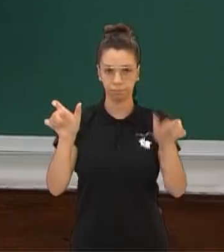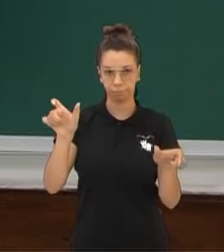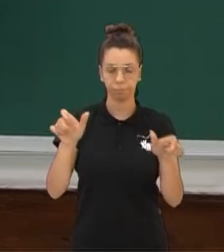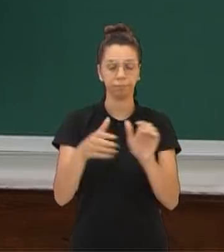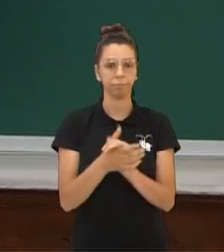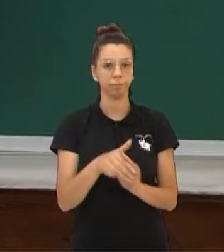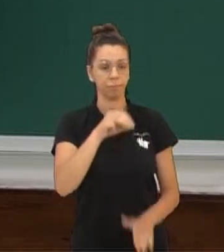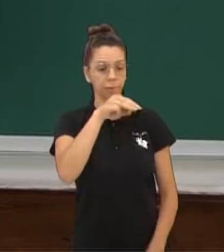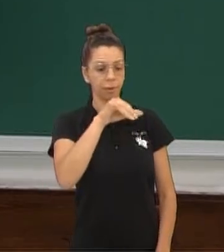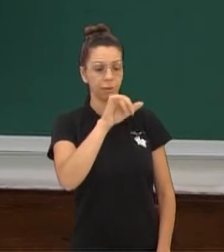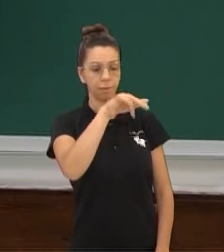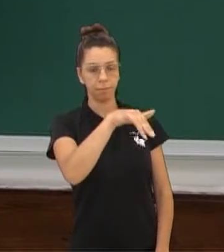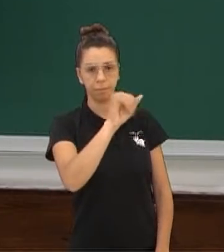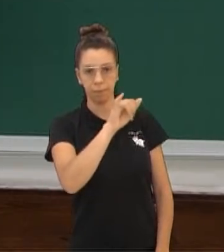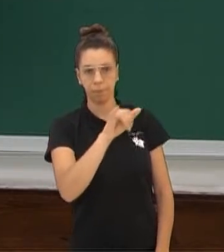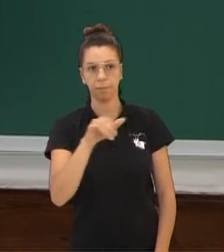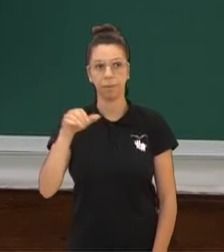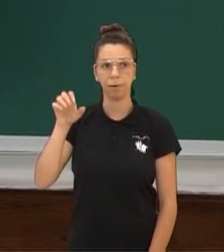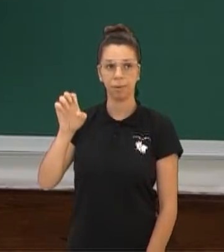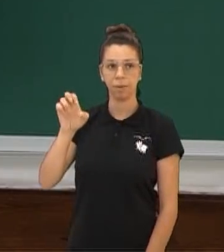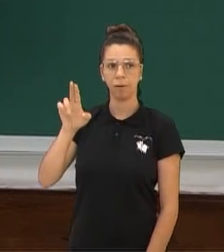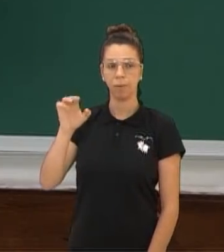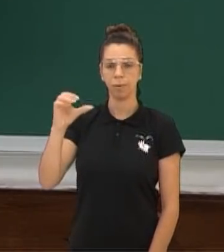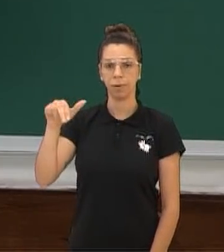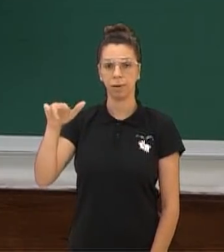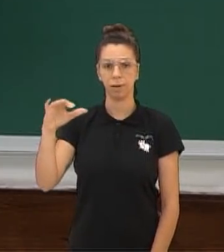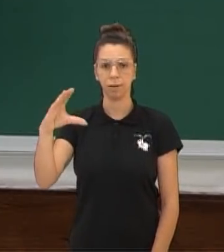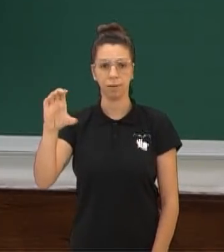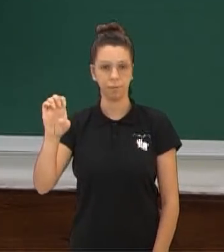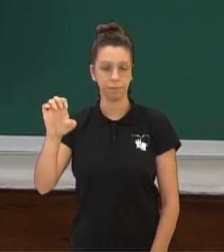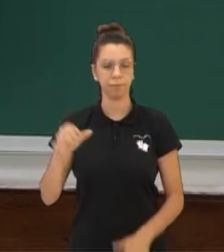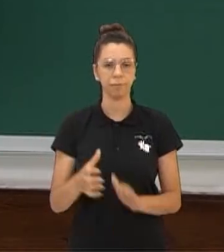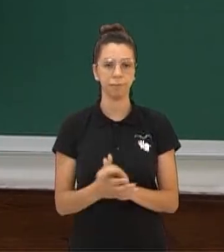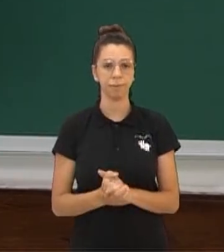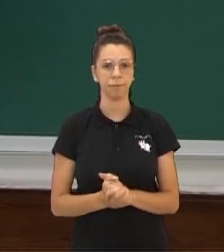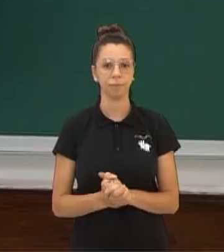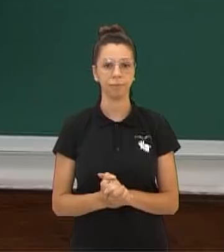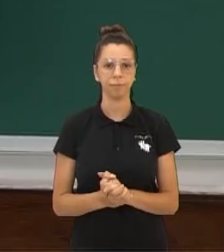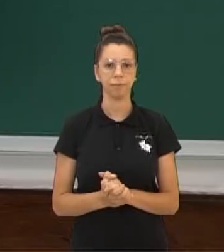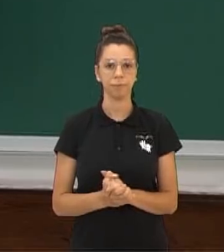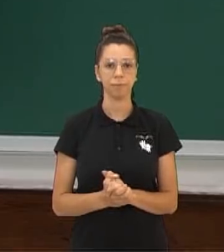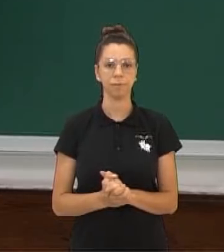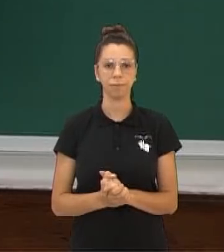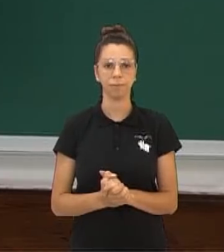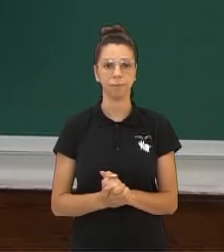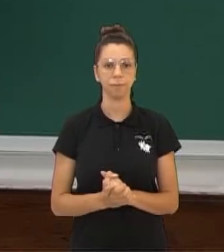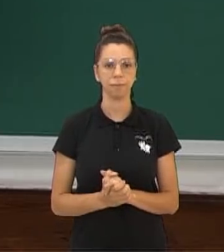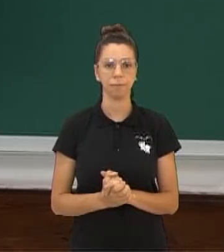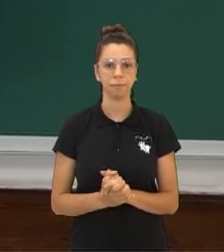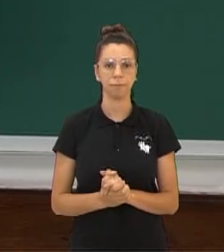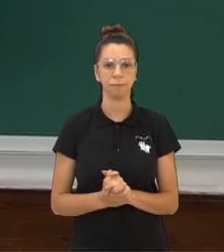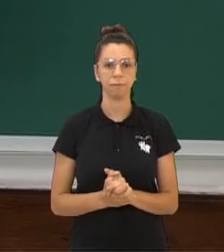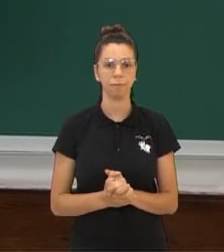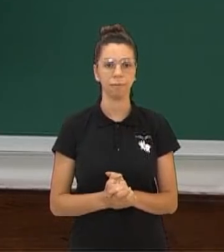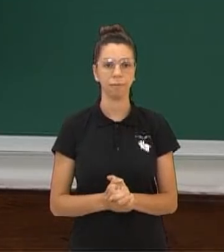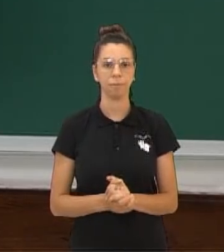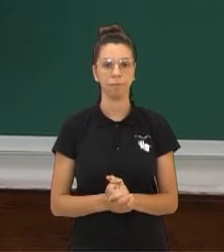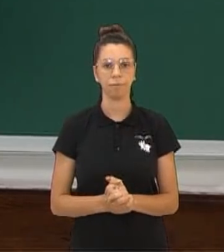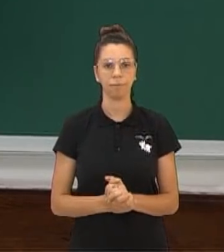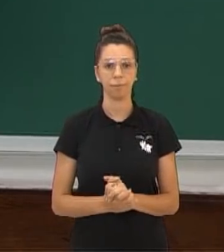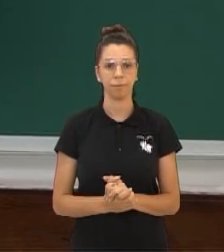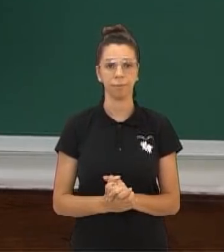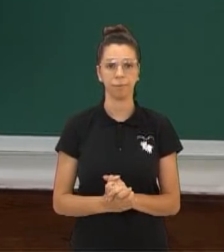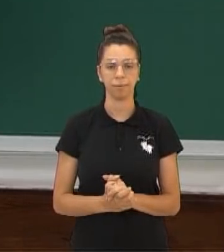Mimi and Eunice is a three-panel comic strip about intellectual property problems,